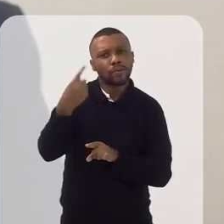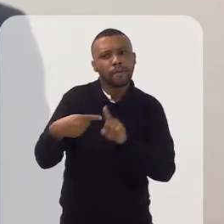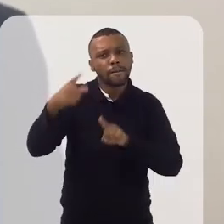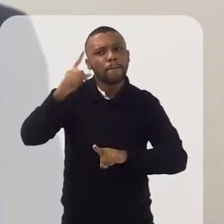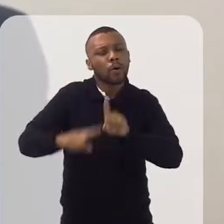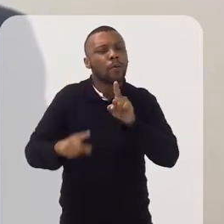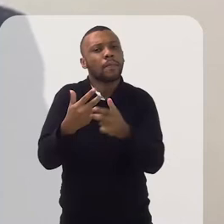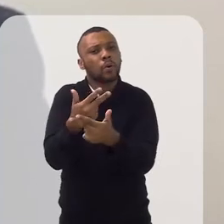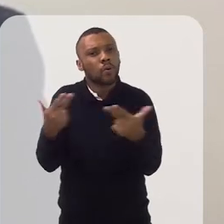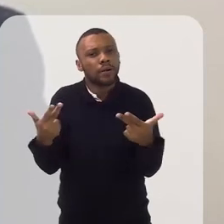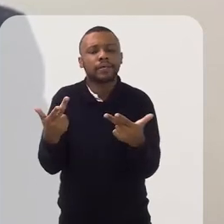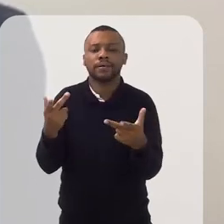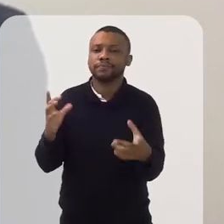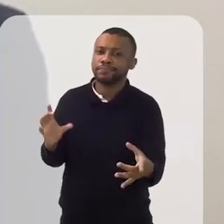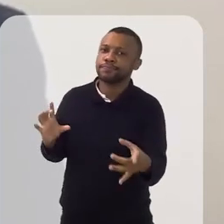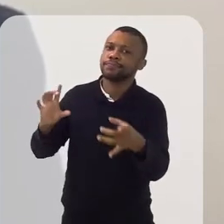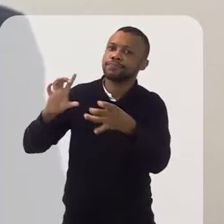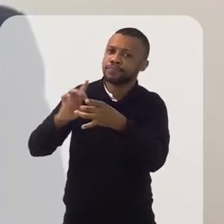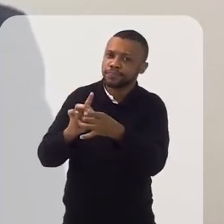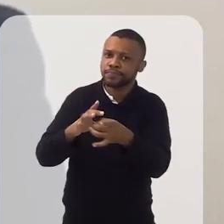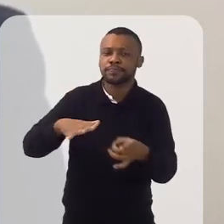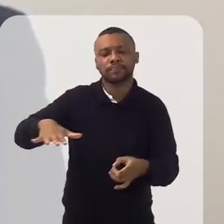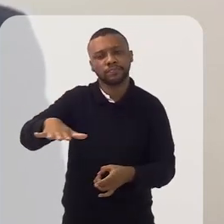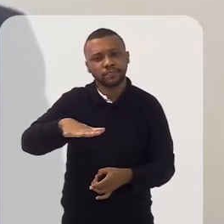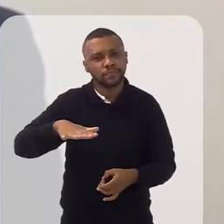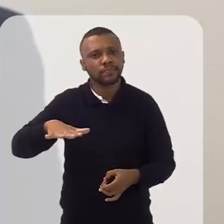algo a ser servido, né? Próximo